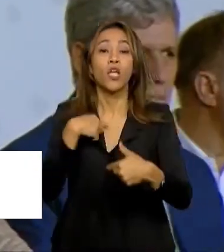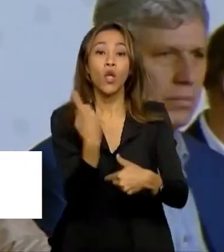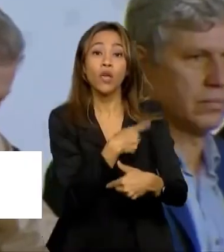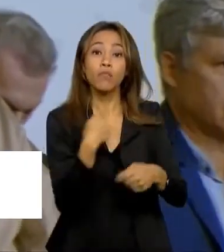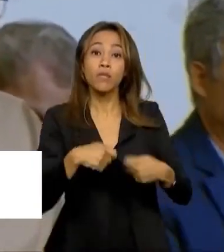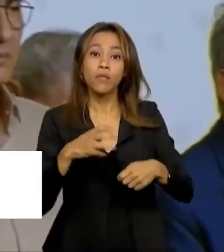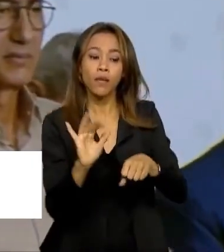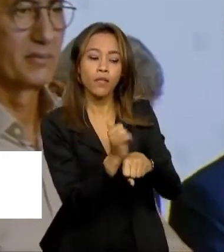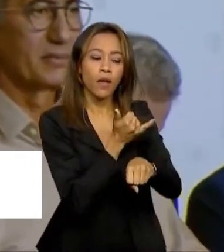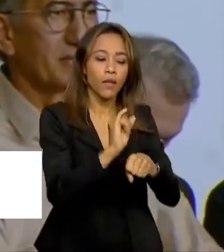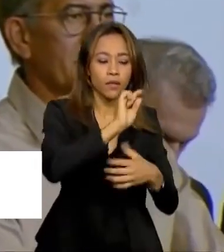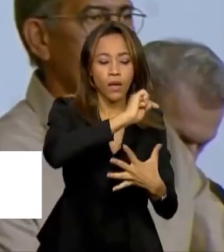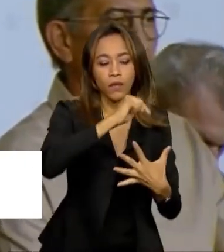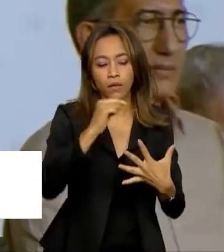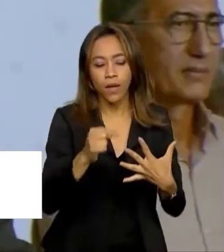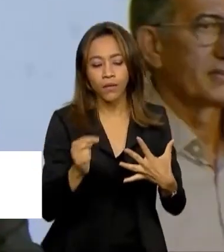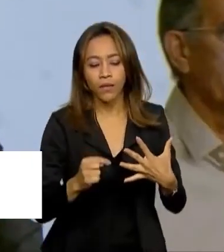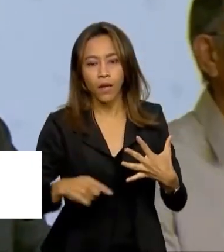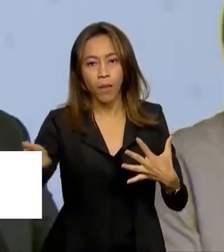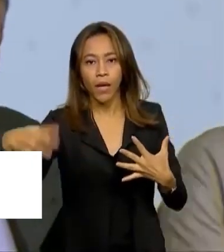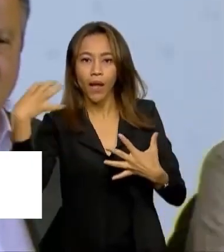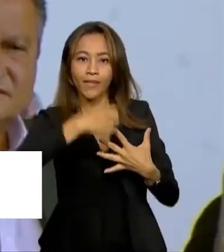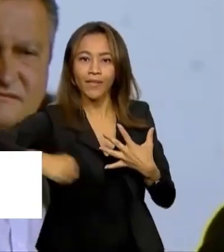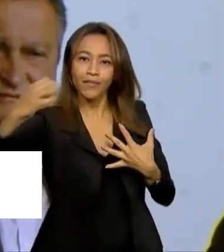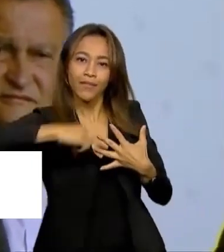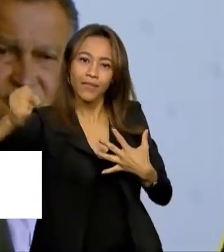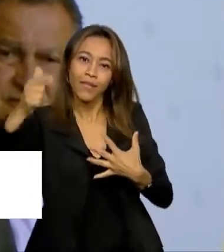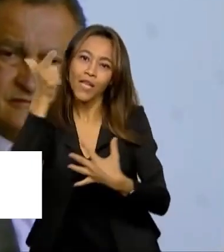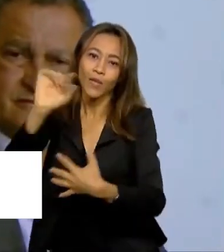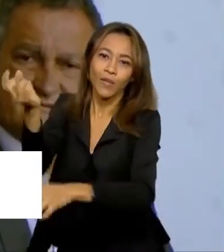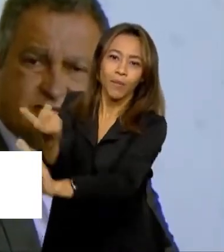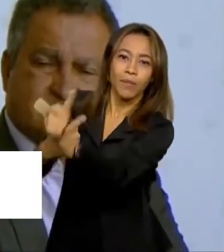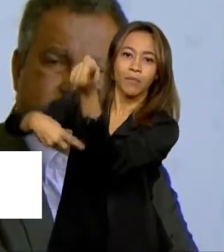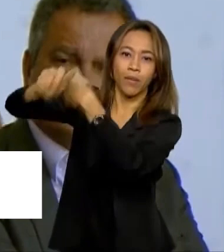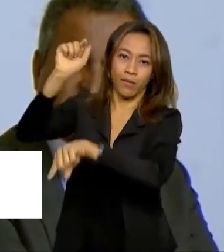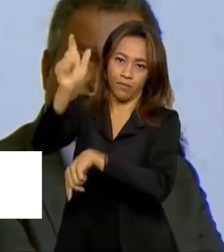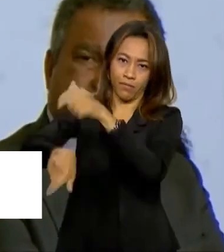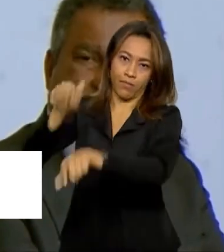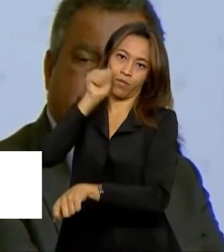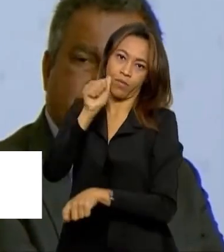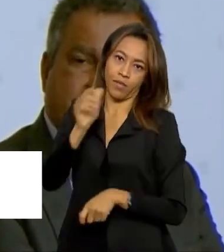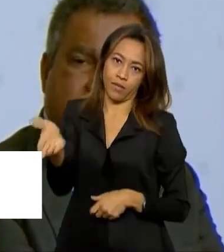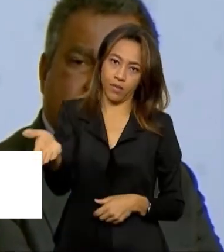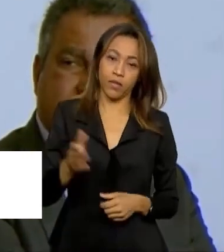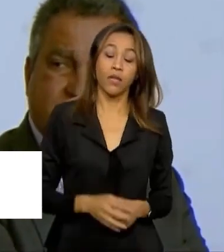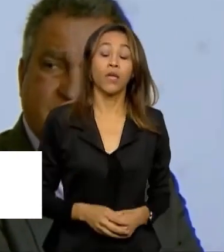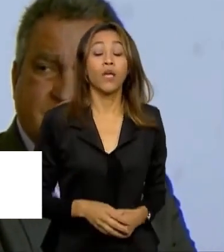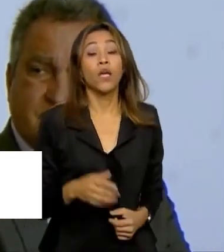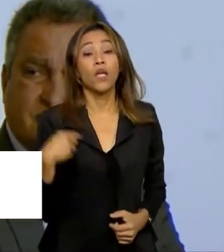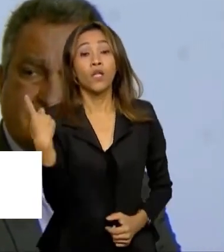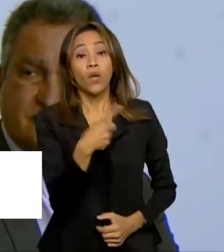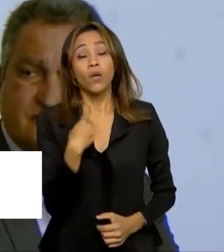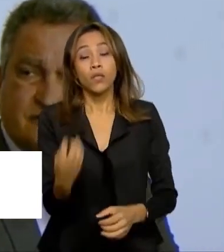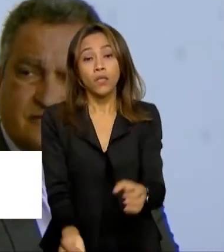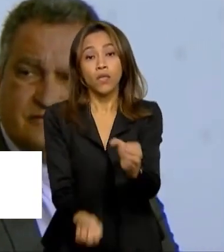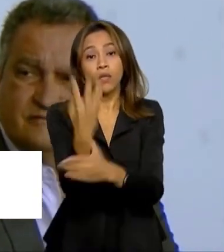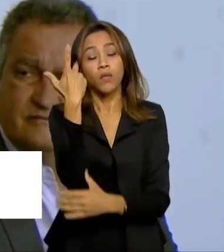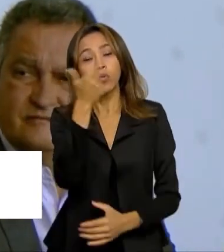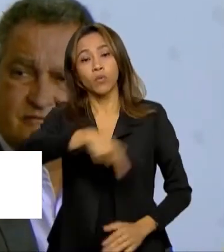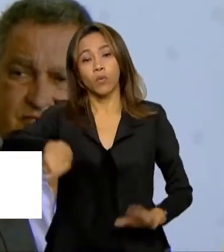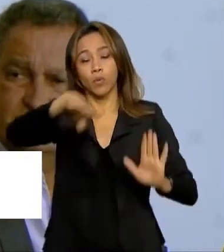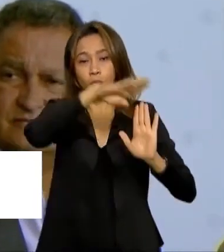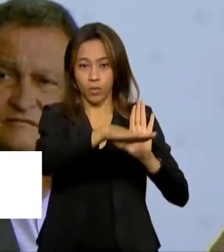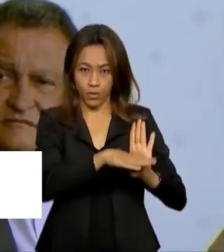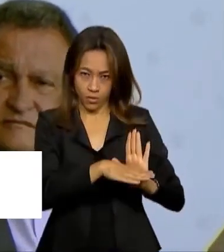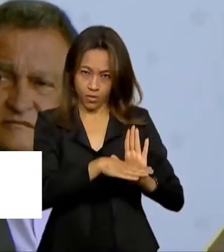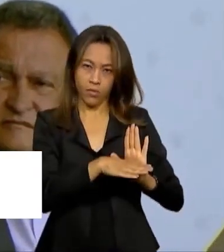totalmente empoderada. E, ao mesmo tempo, a gente vai facilitar. Nós agora criamos o Mais Alimentos. Vou